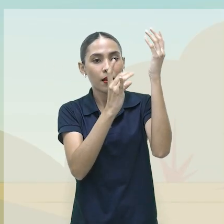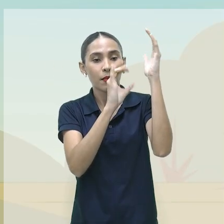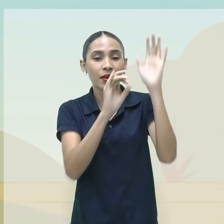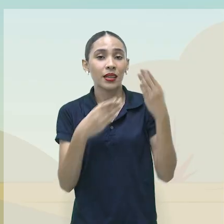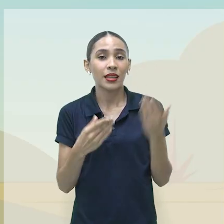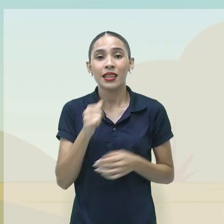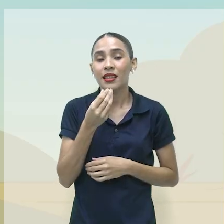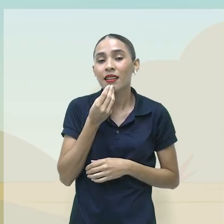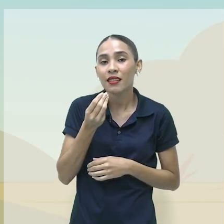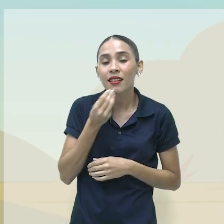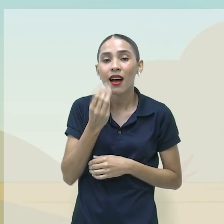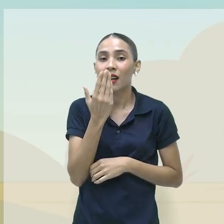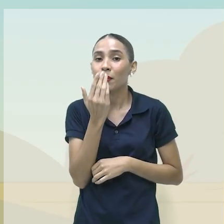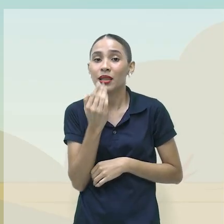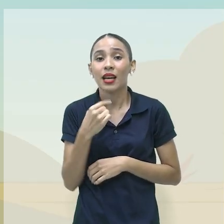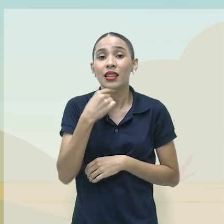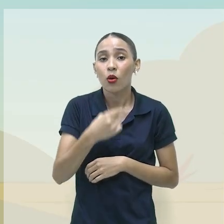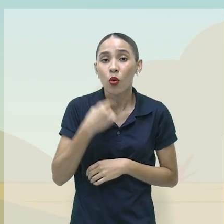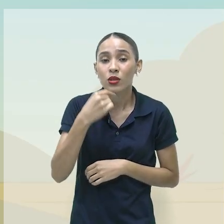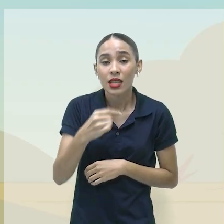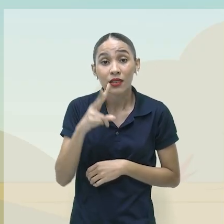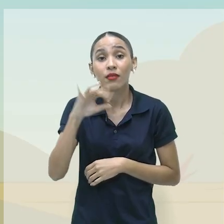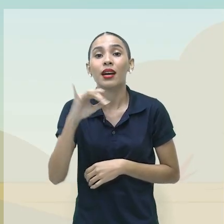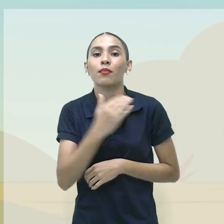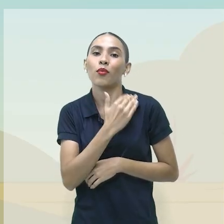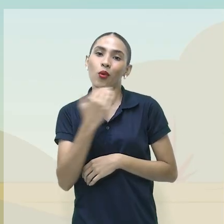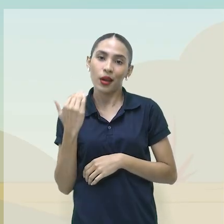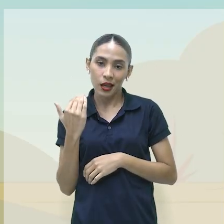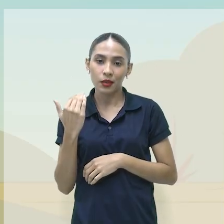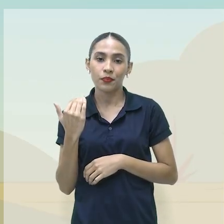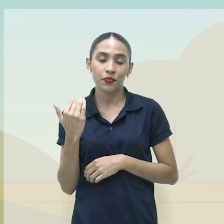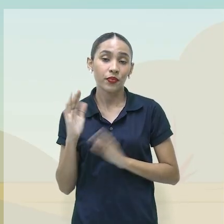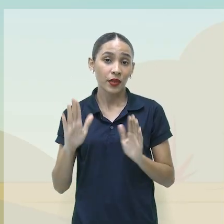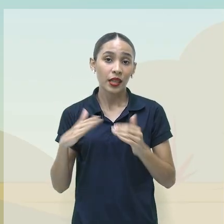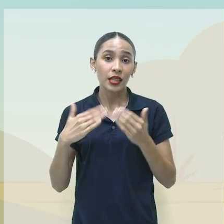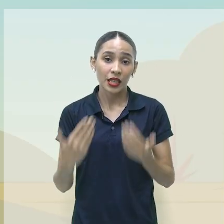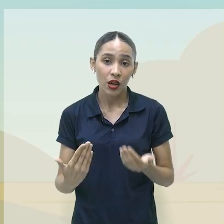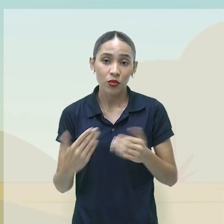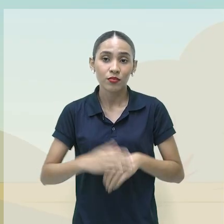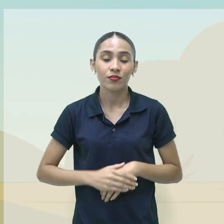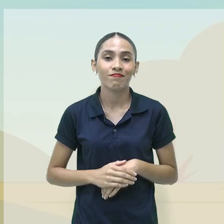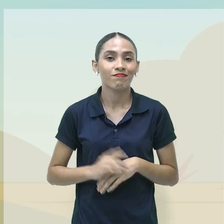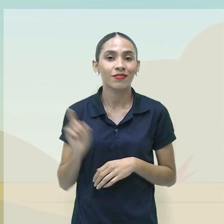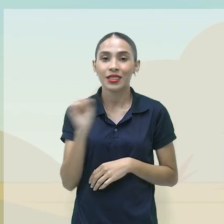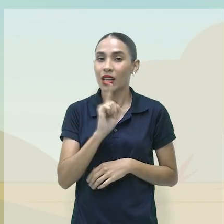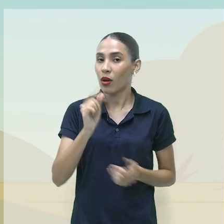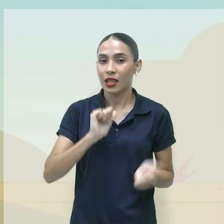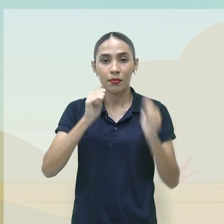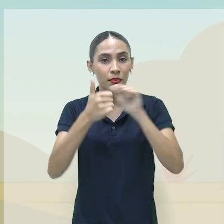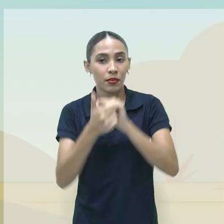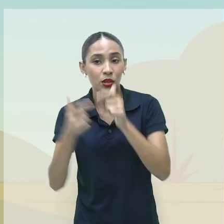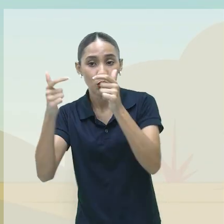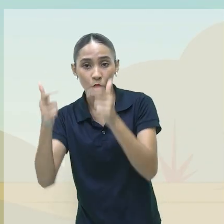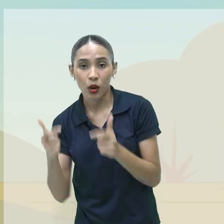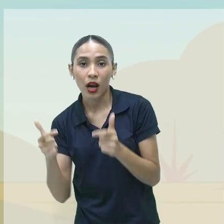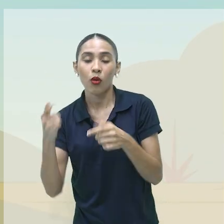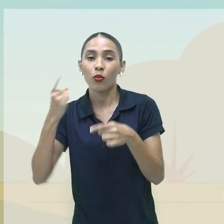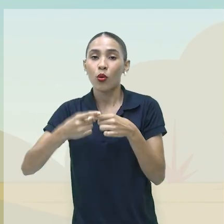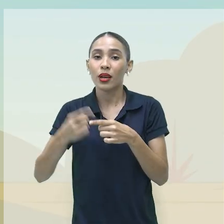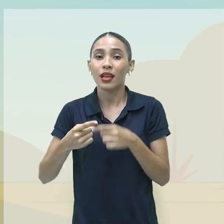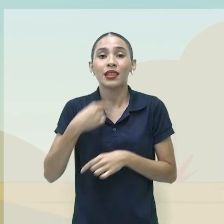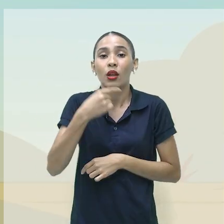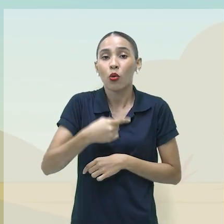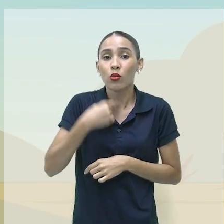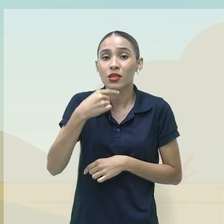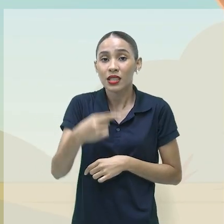tentar se alimentar e não vai conseguir, ela vai morrer posteriormente. Ou seja, ela não está adaptada para aquele meio,